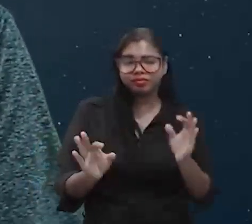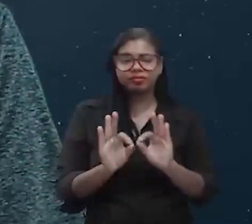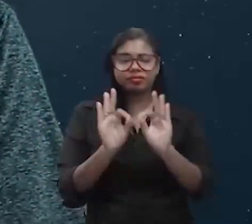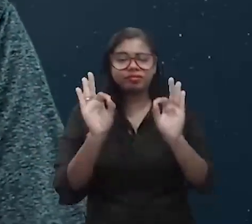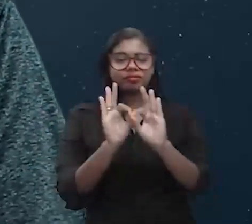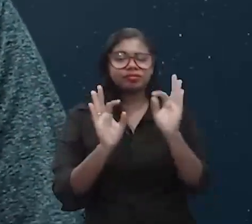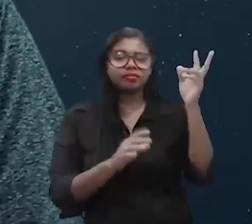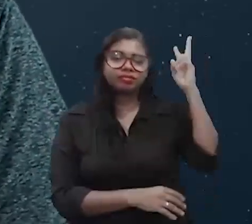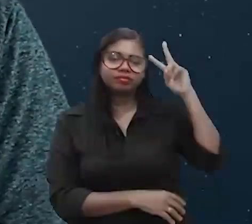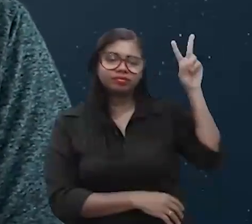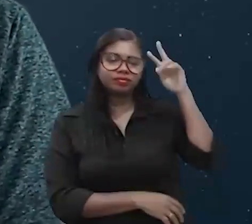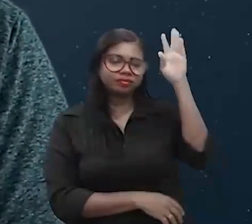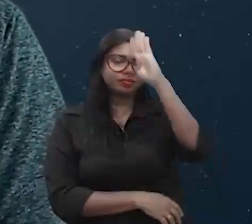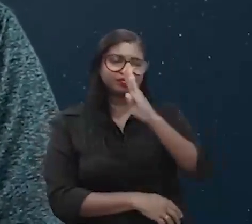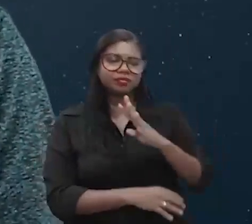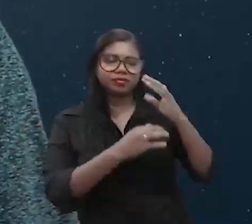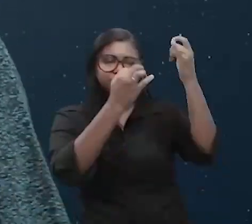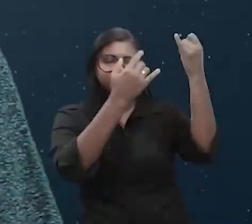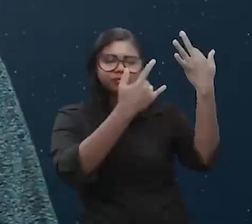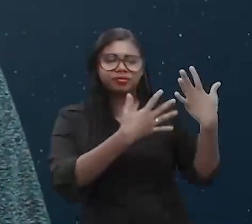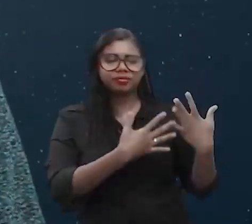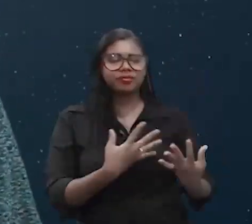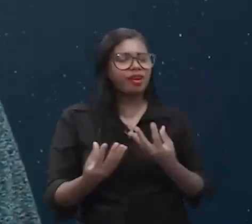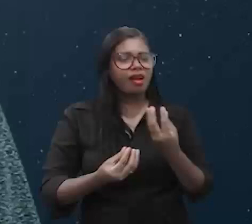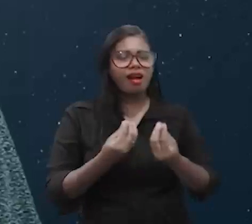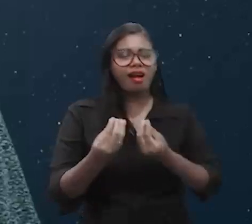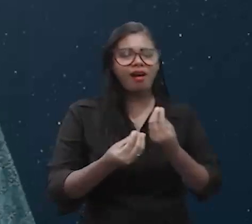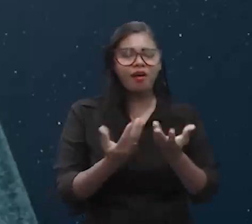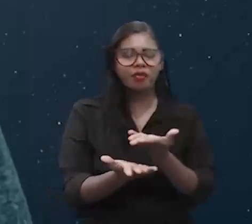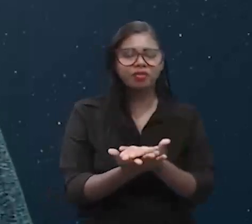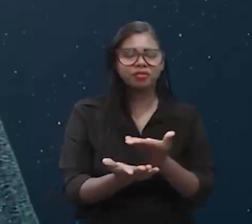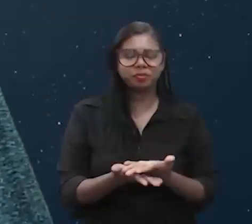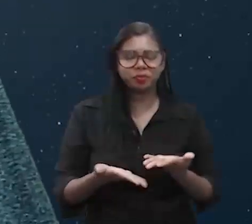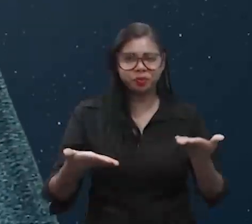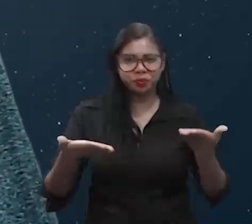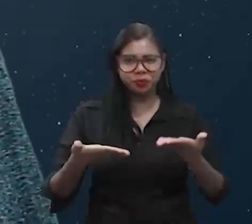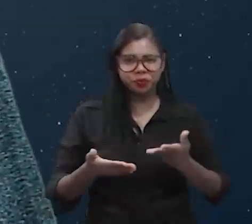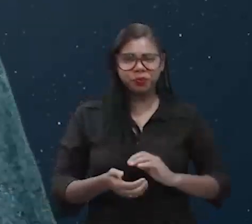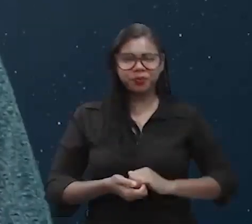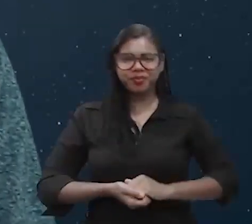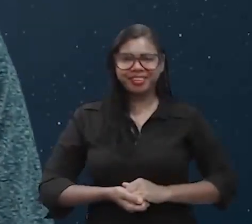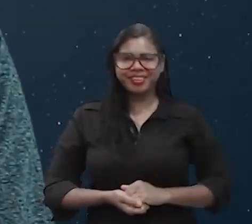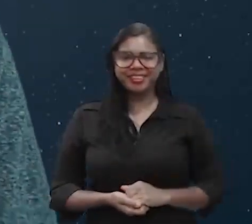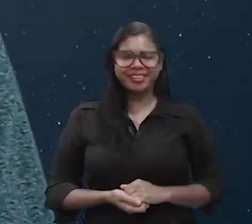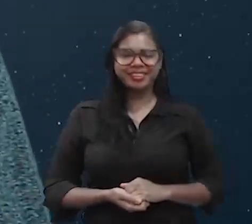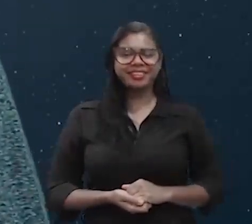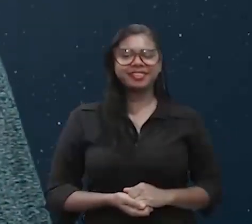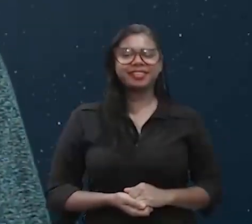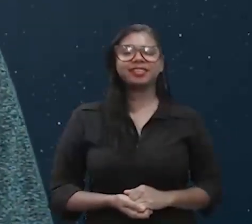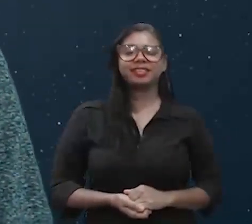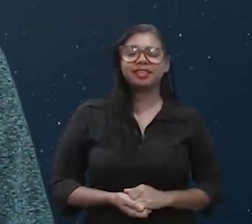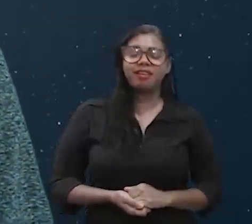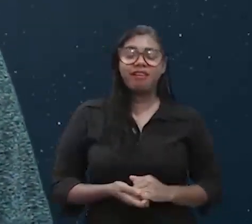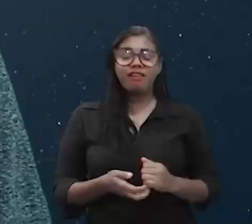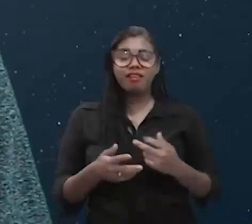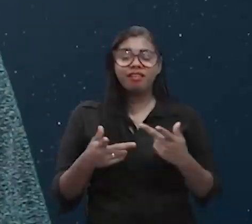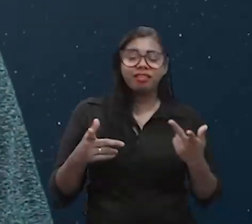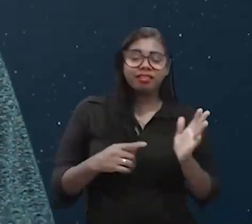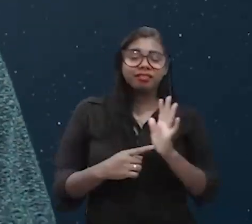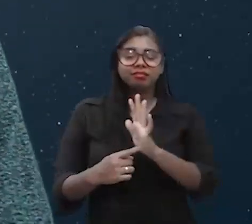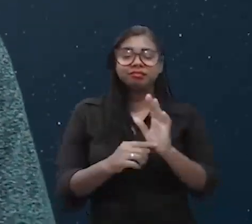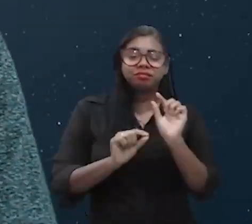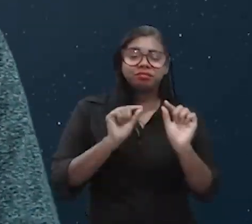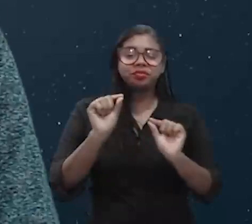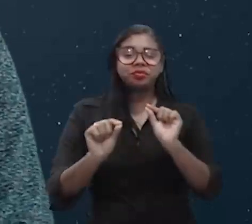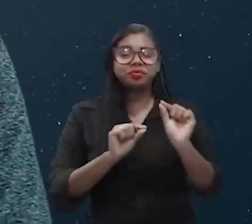do Brasil, da maneira como nós estudamos hoje, entendeu? Era uma coisa meio engessada, era uma coisa meio que